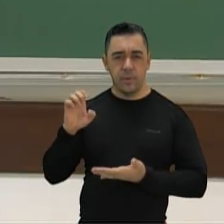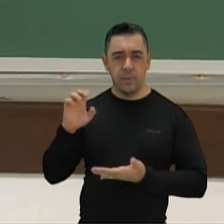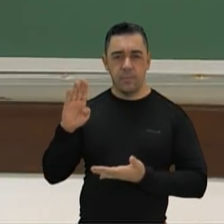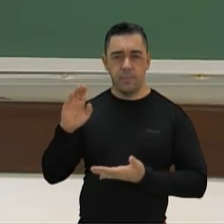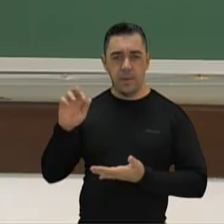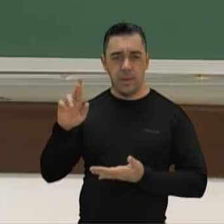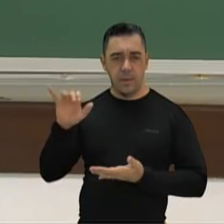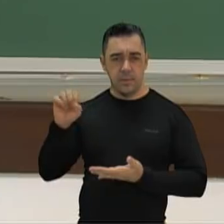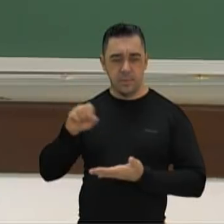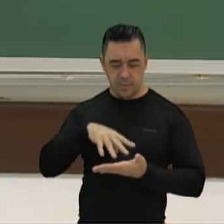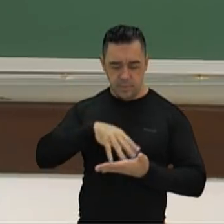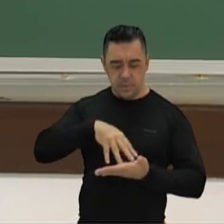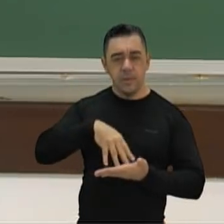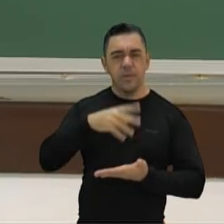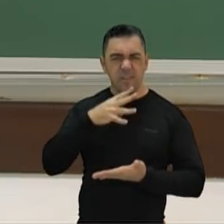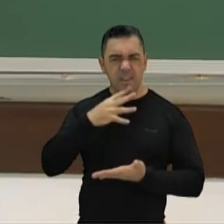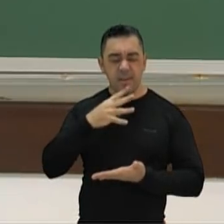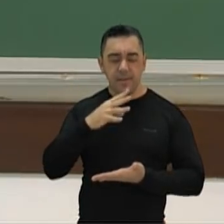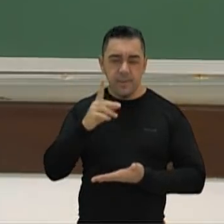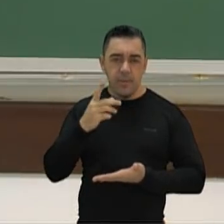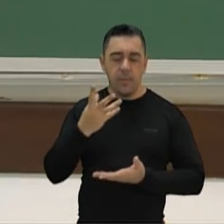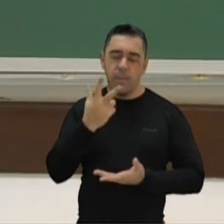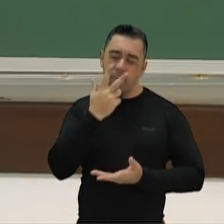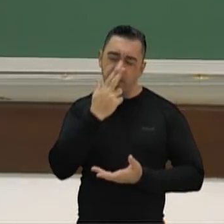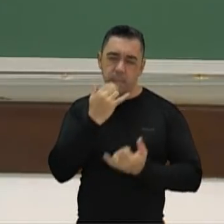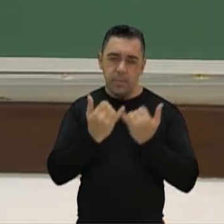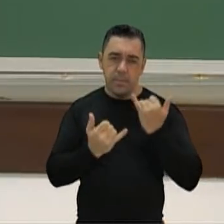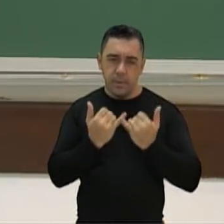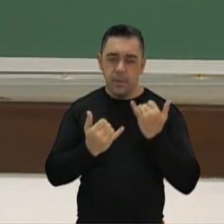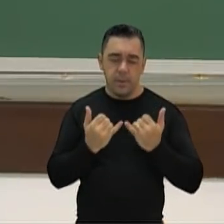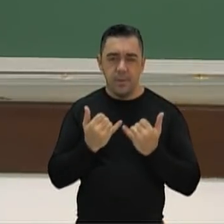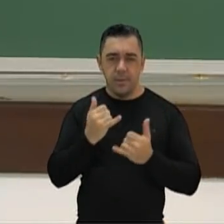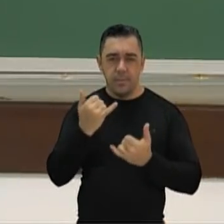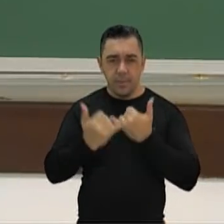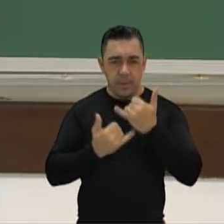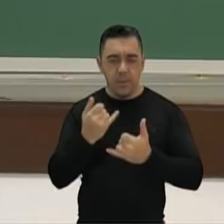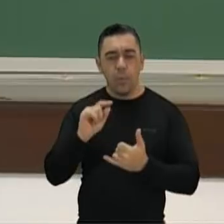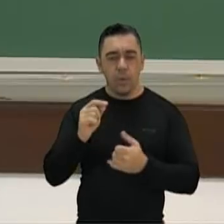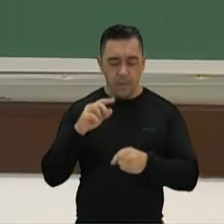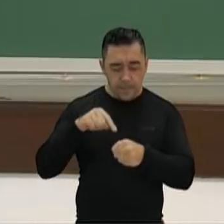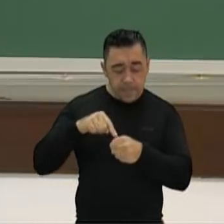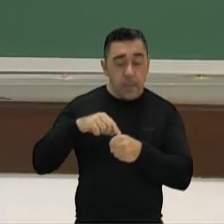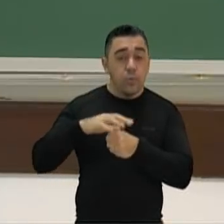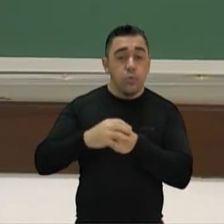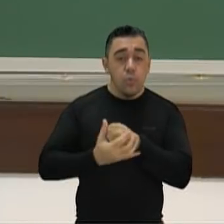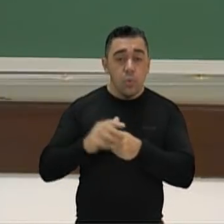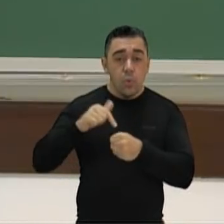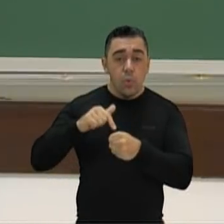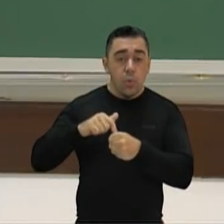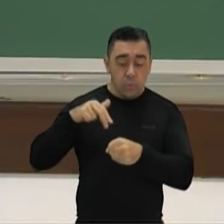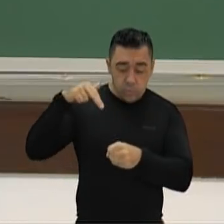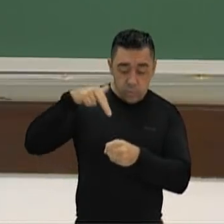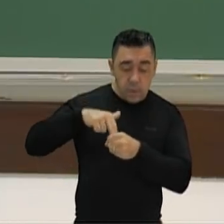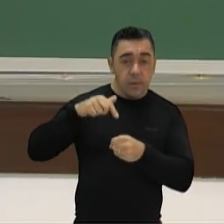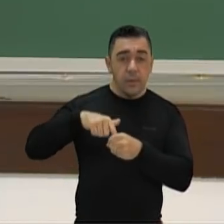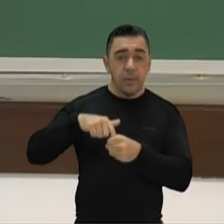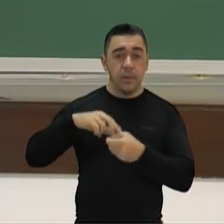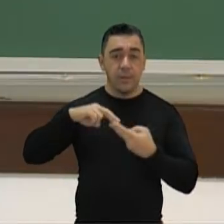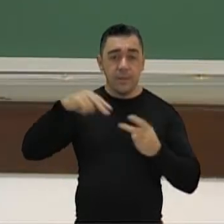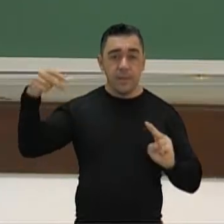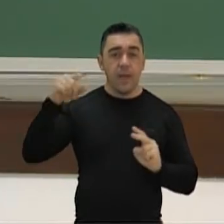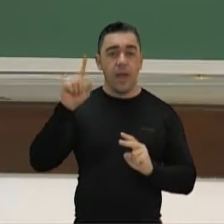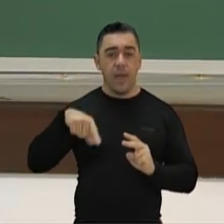nossas características. Então, o material genético é a estrutura que comanda